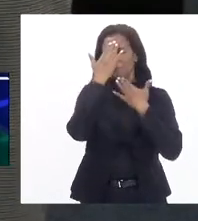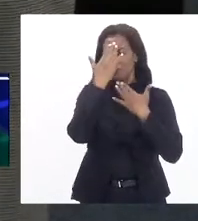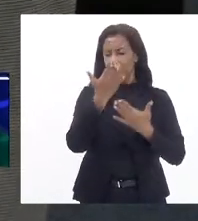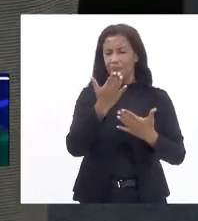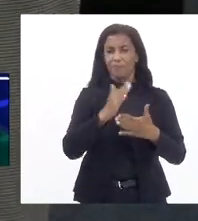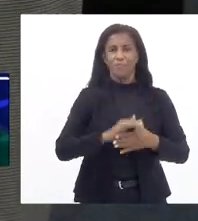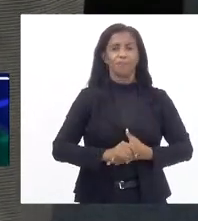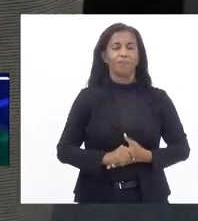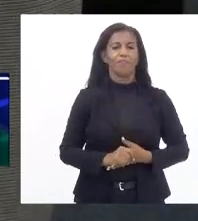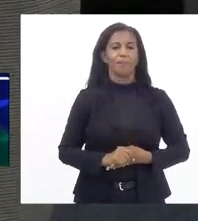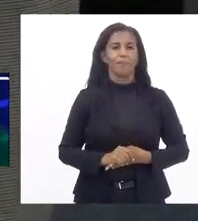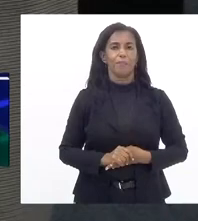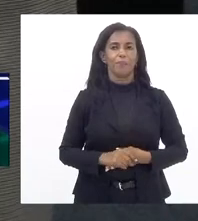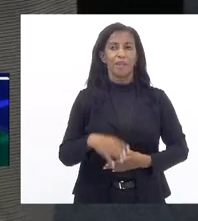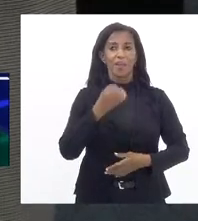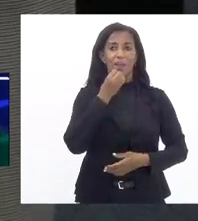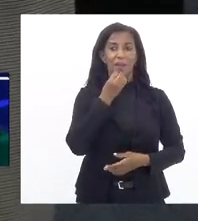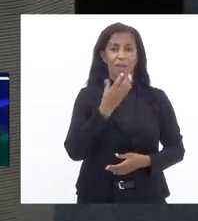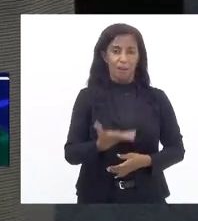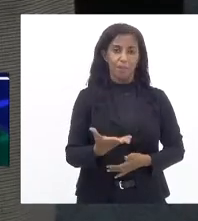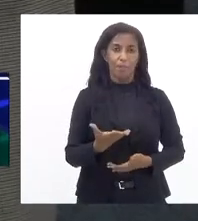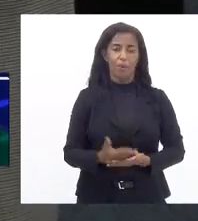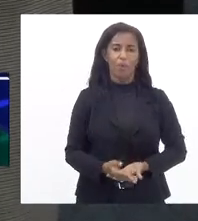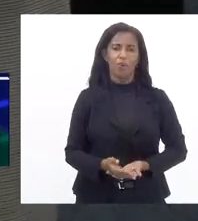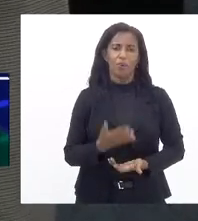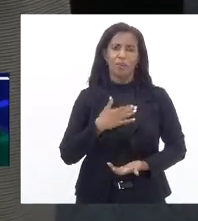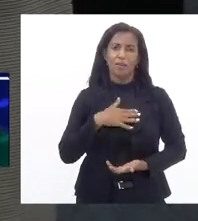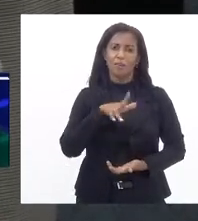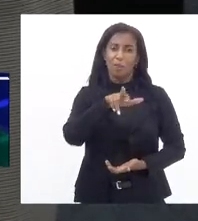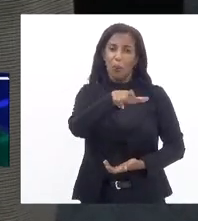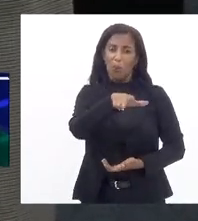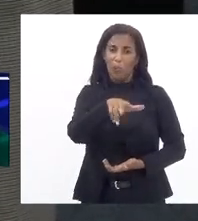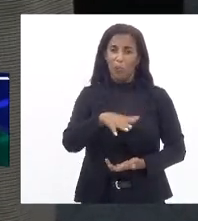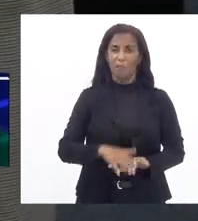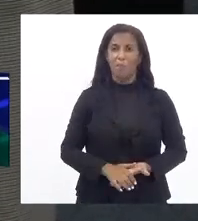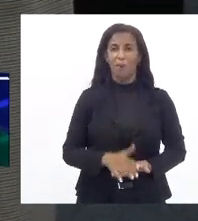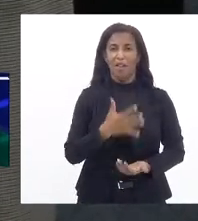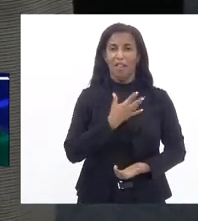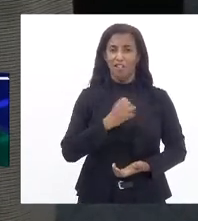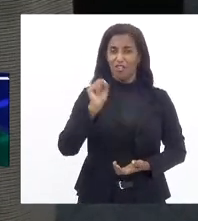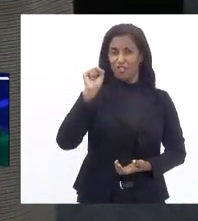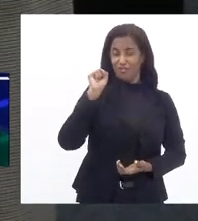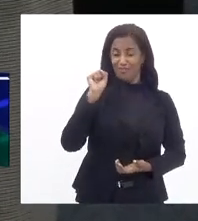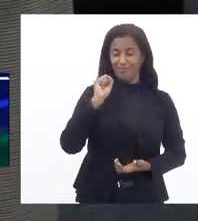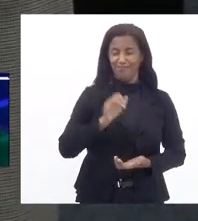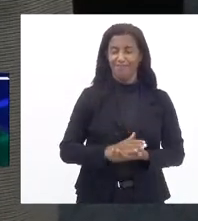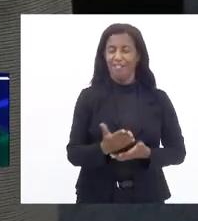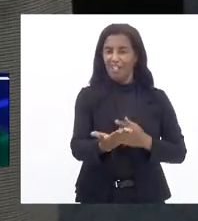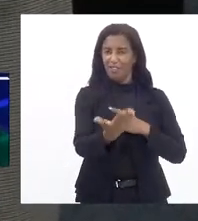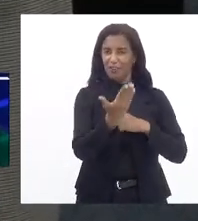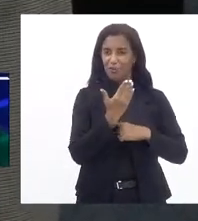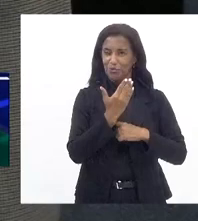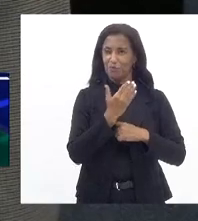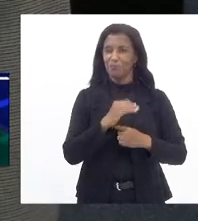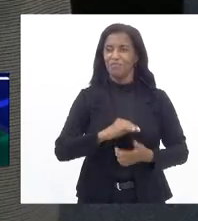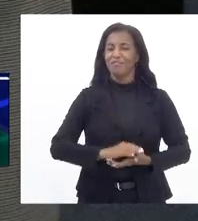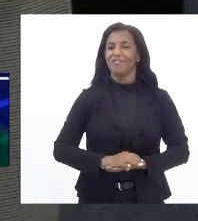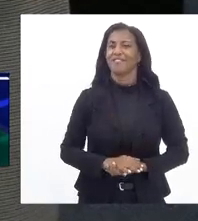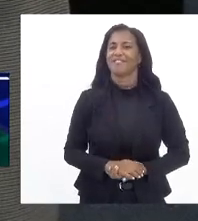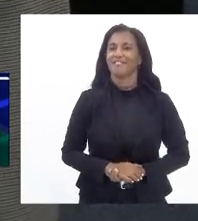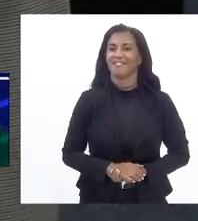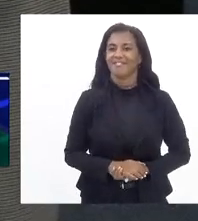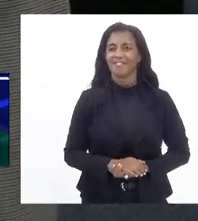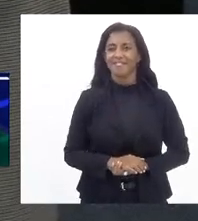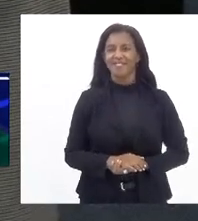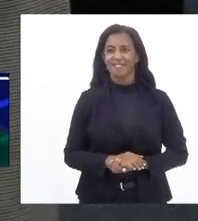gratidão, né? É bom ser numa hora dessa meu irmão de axé, né, o Ju? Me ajuda, né? E ao Márcio Pacheco, do axé. Mas